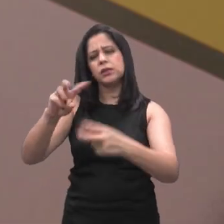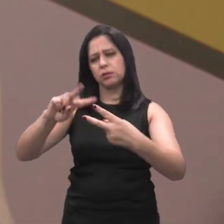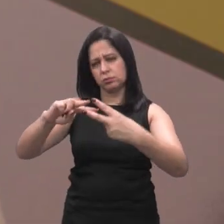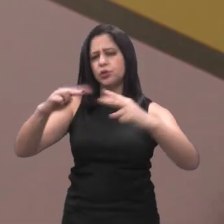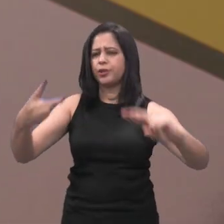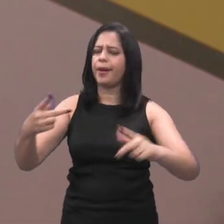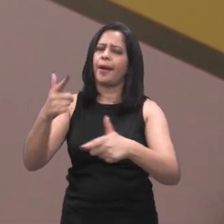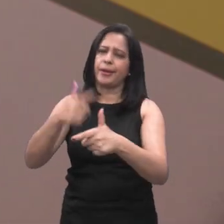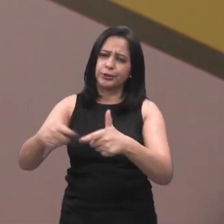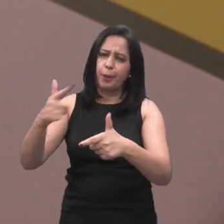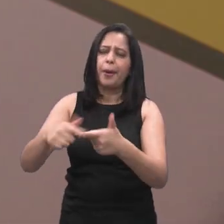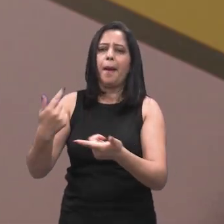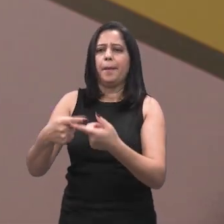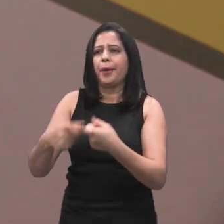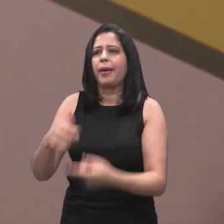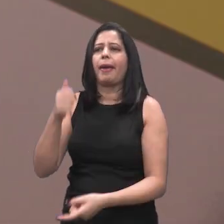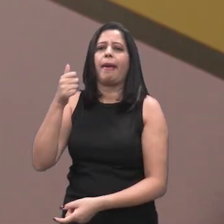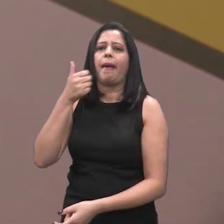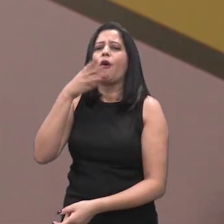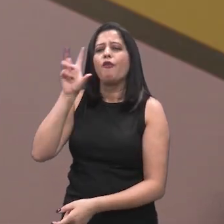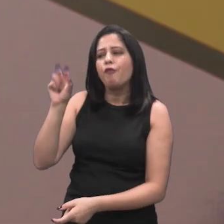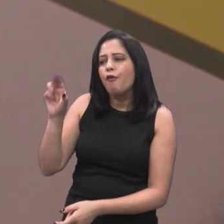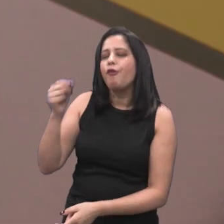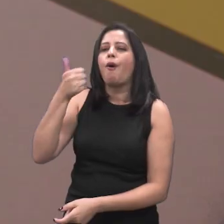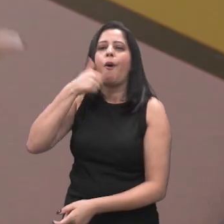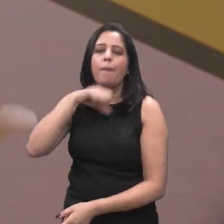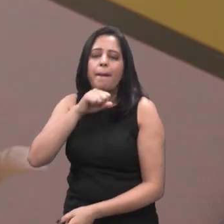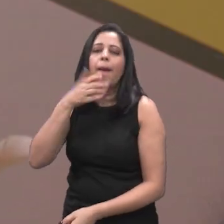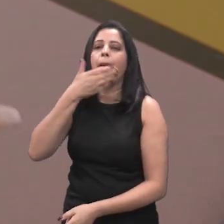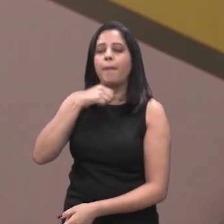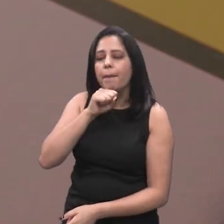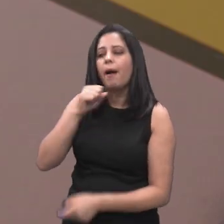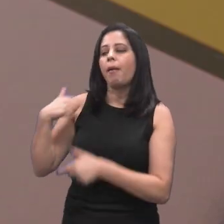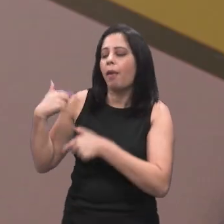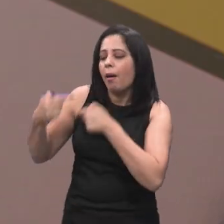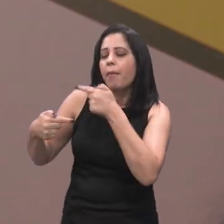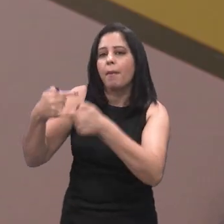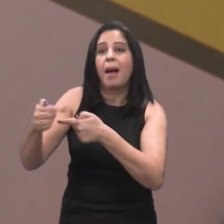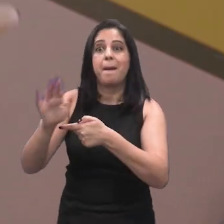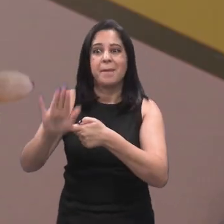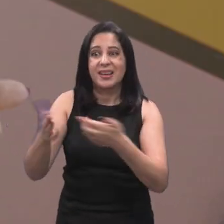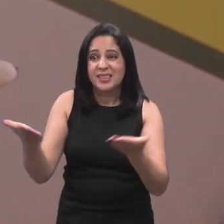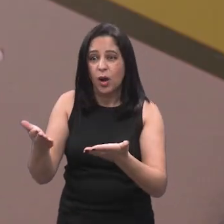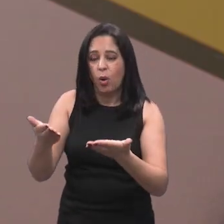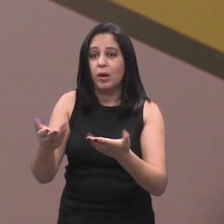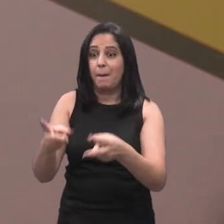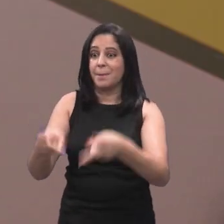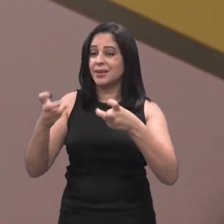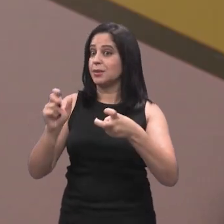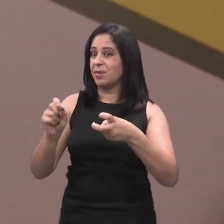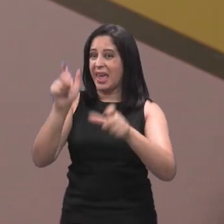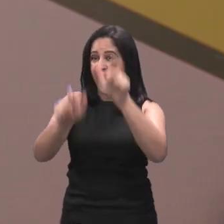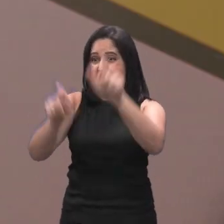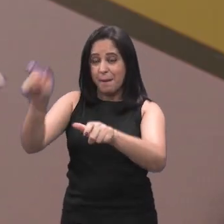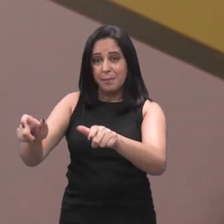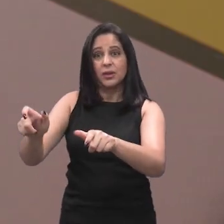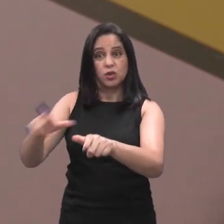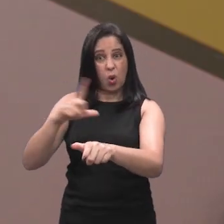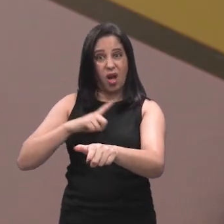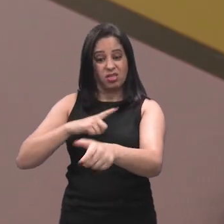pais, avós. Porém, hoje em dia, o que tem se tornado cada vez mais frequente é a hipertensão secundária à